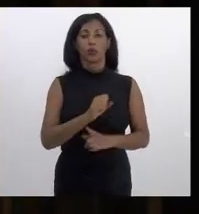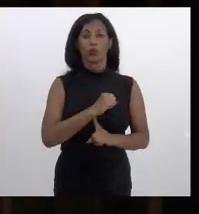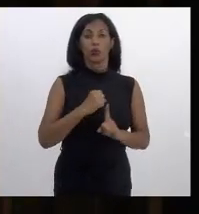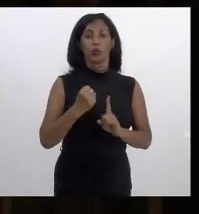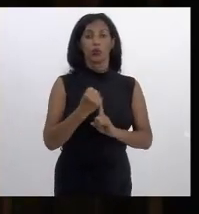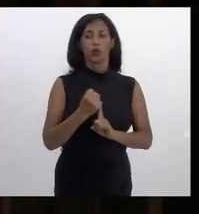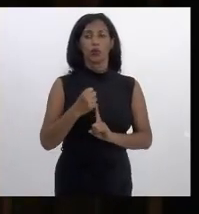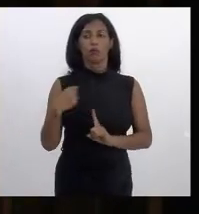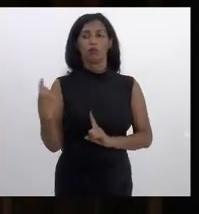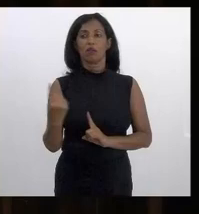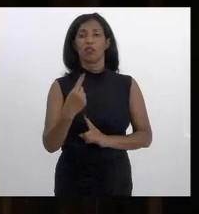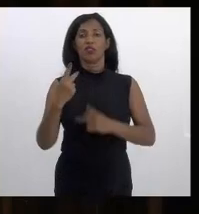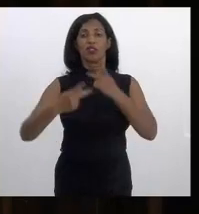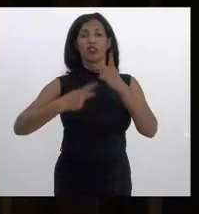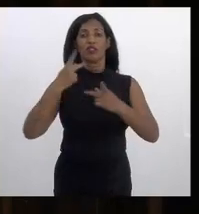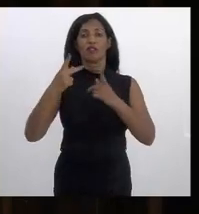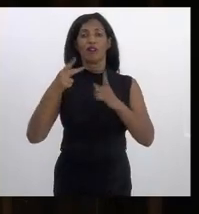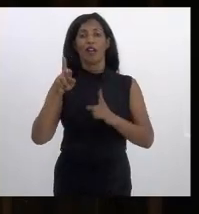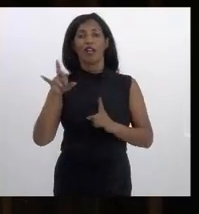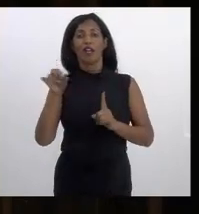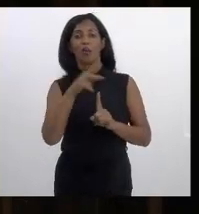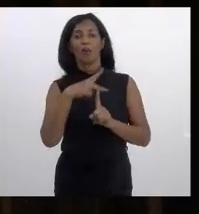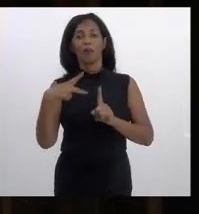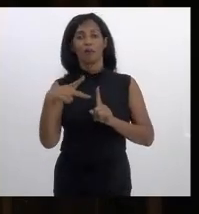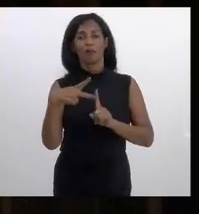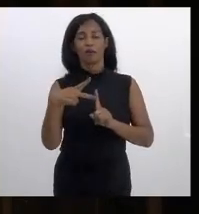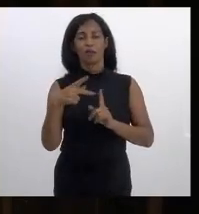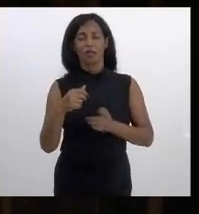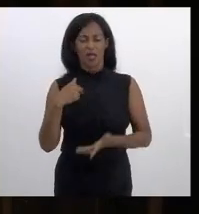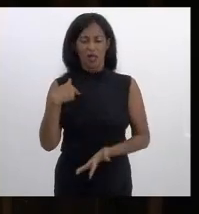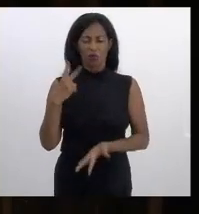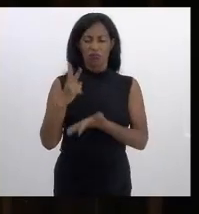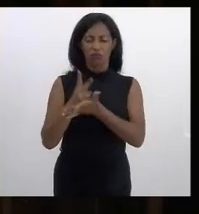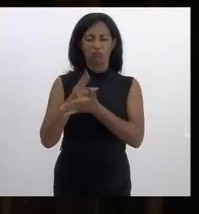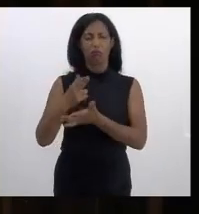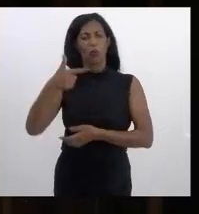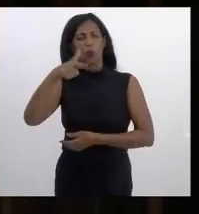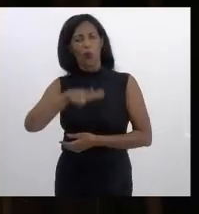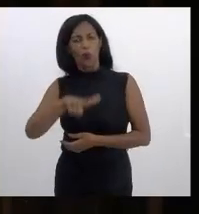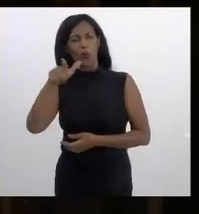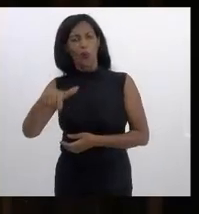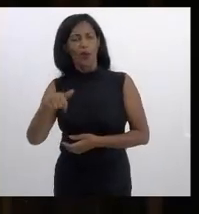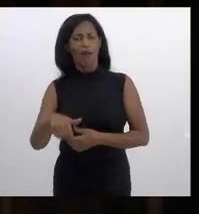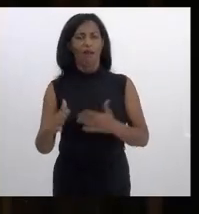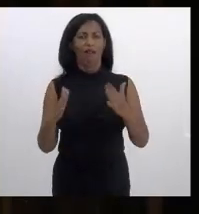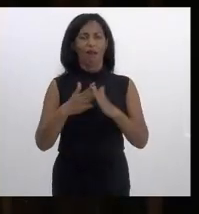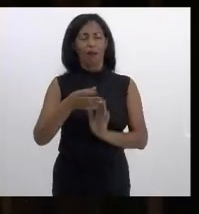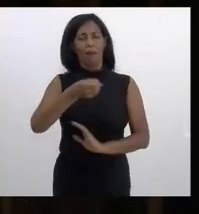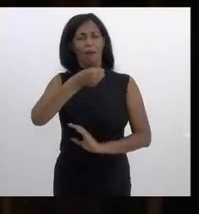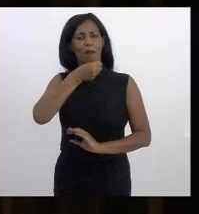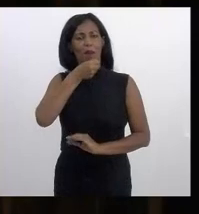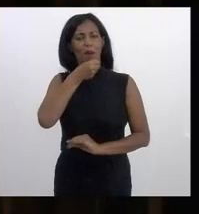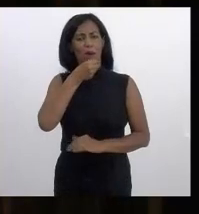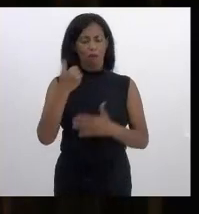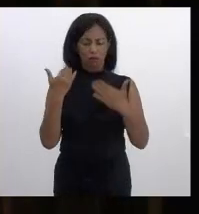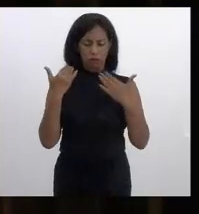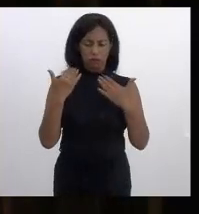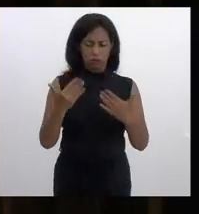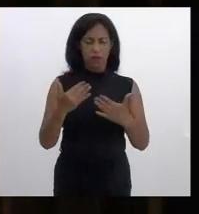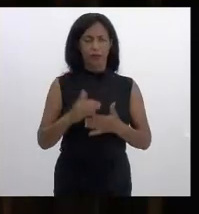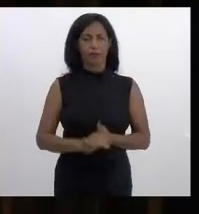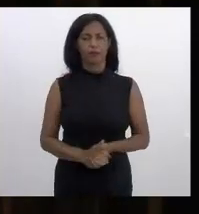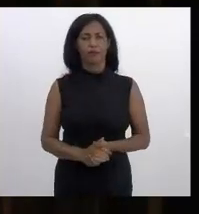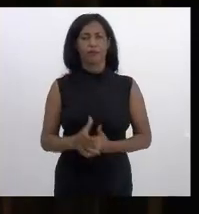a gente Tu tem que falar do Rio previdência e o sempre repito aqui nossa casa utiliza o microfone para isso